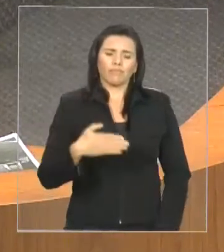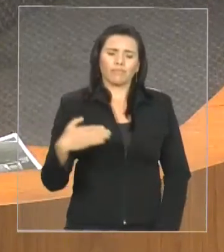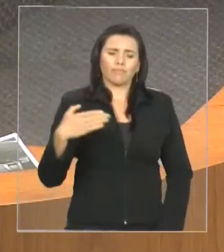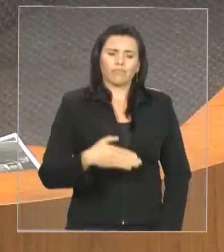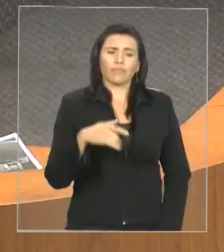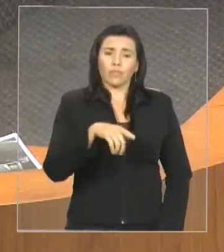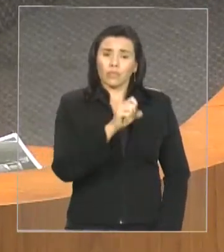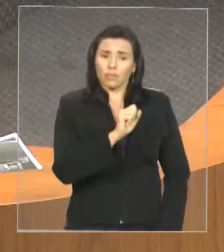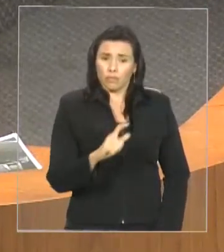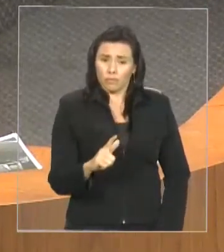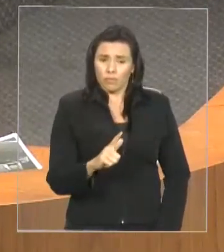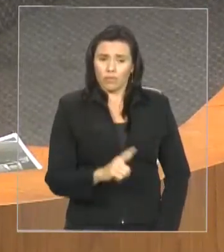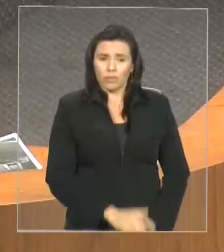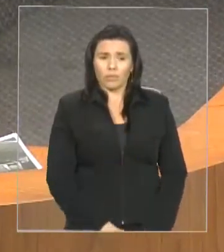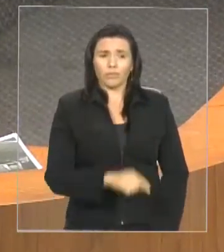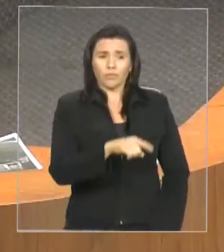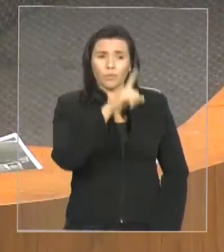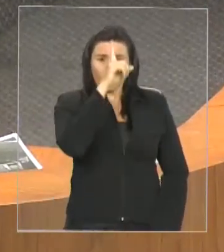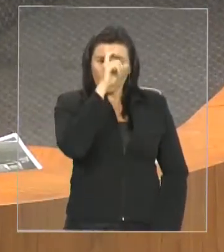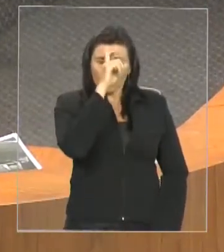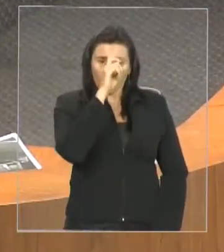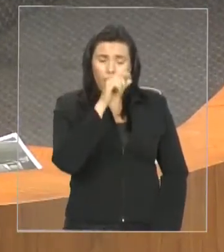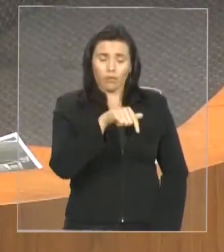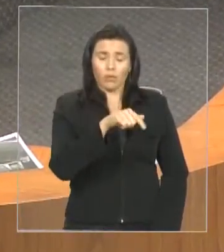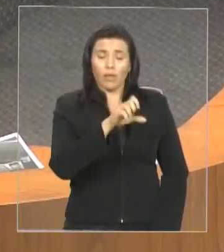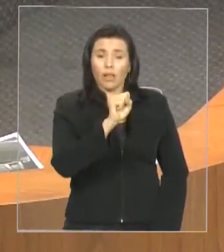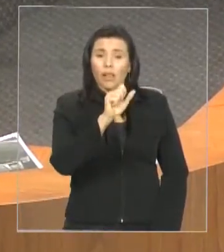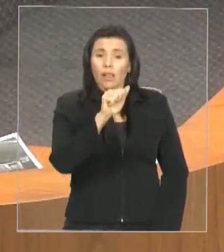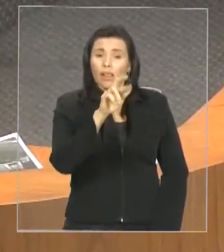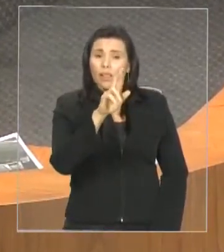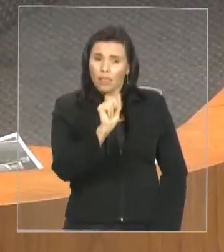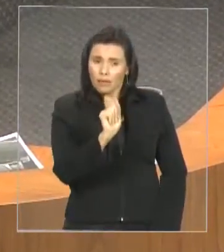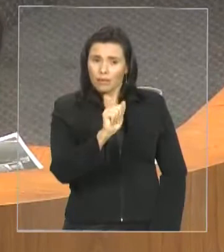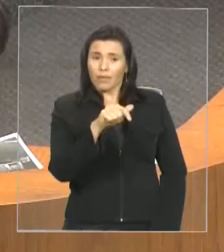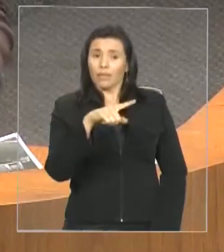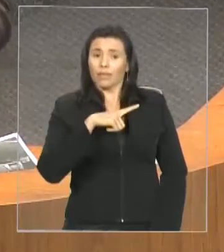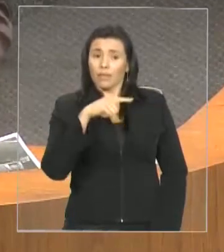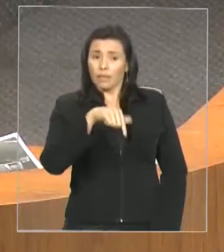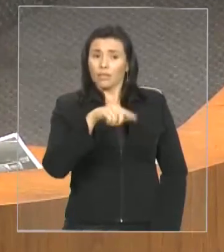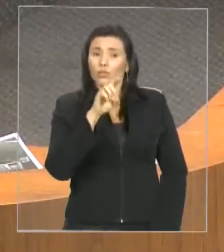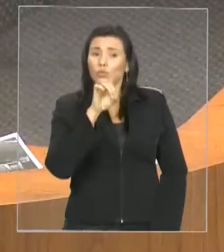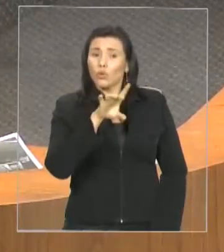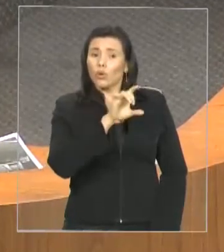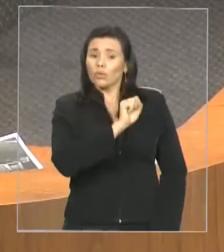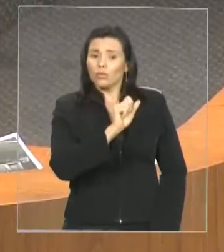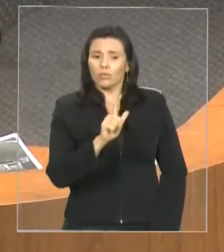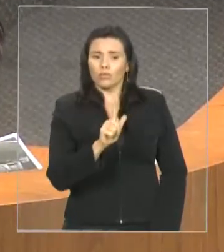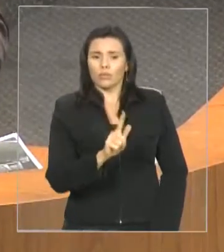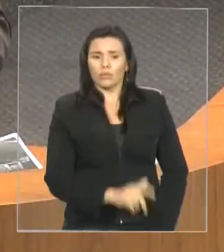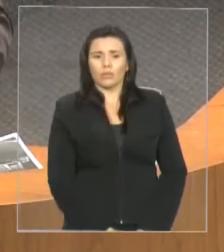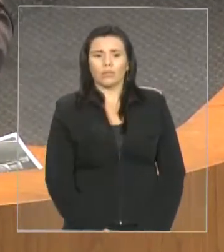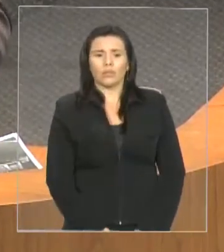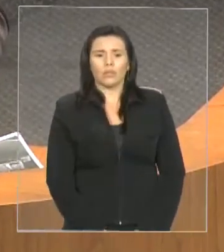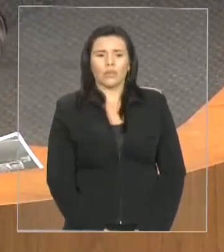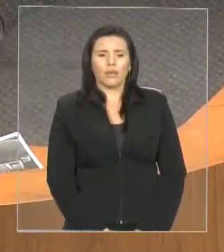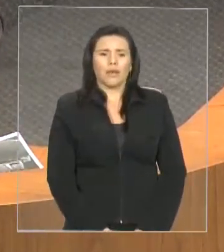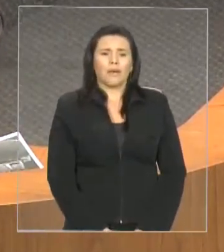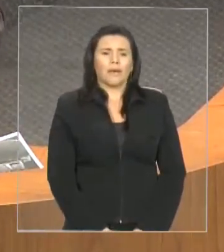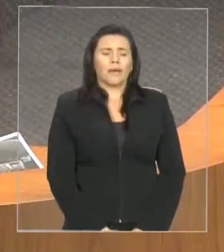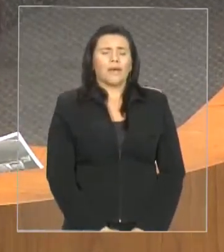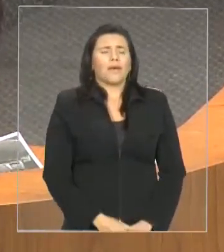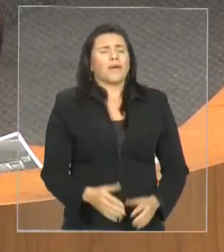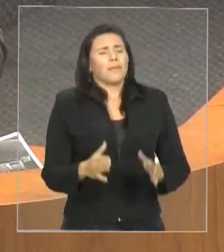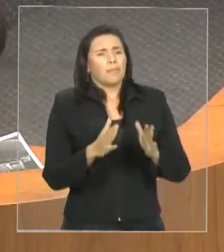Sara, morando de favor em um quartinho alugado lá na Camboa, e eu trouxe essa denúncia. E não só essa